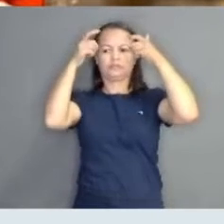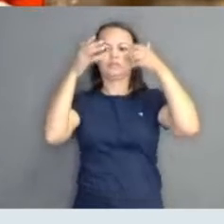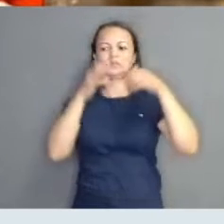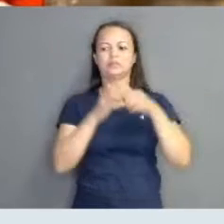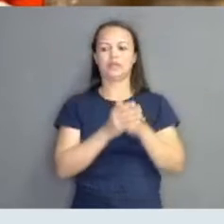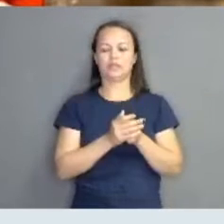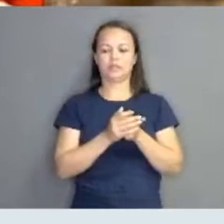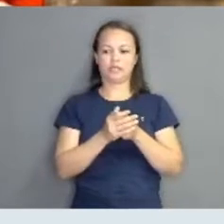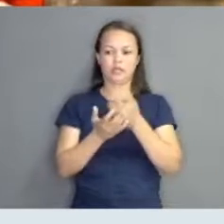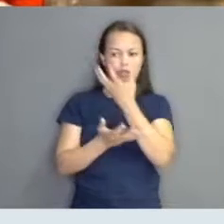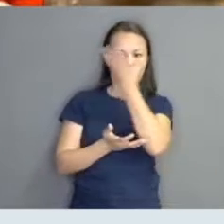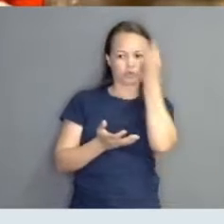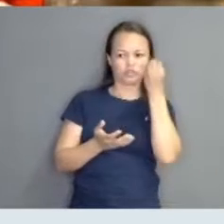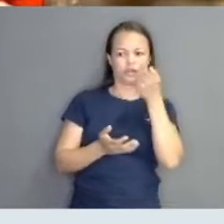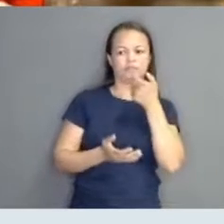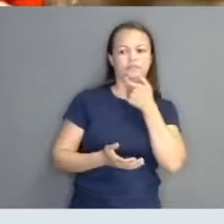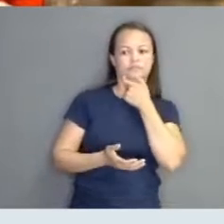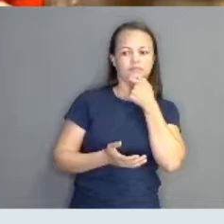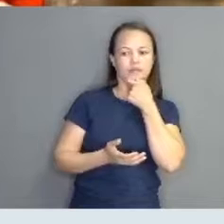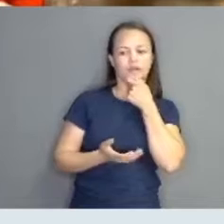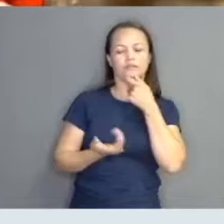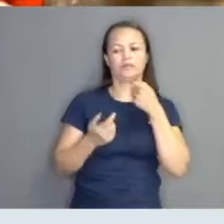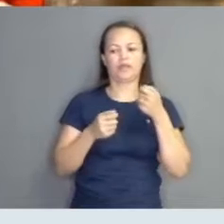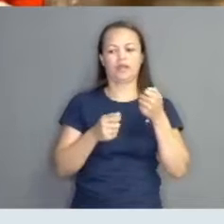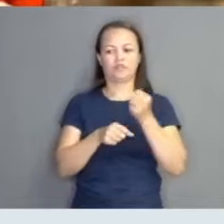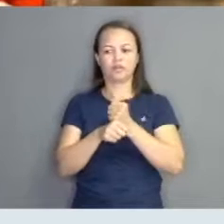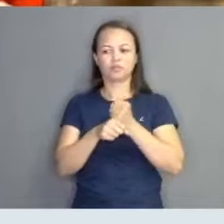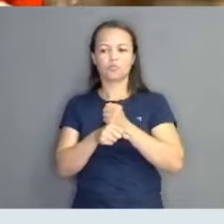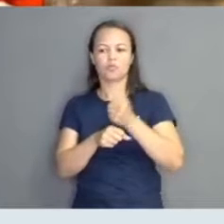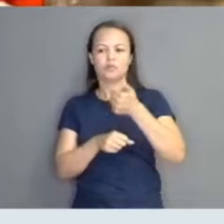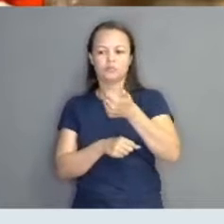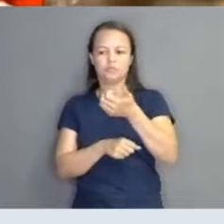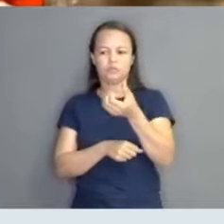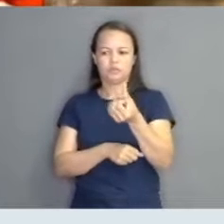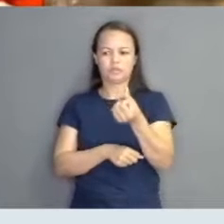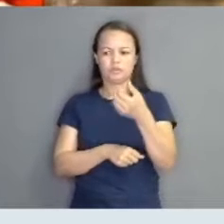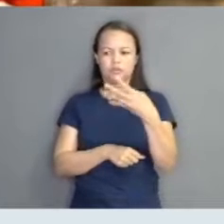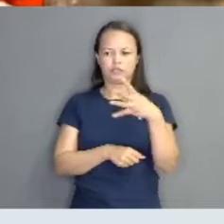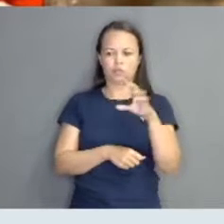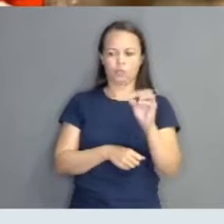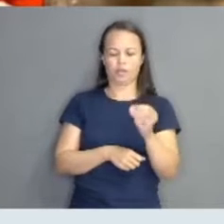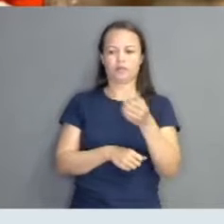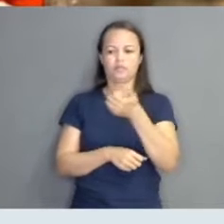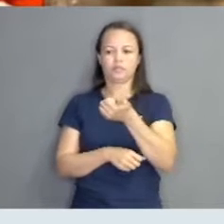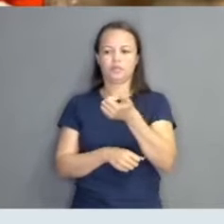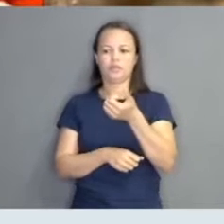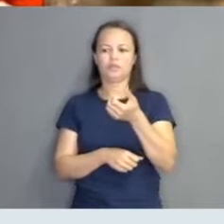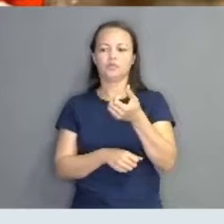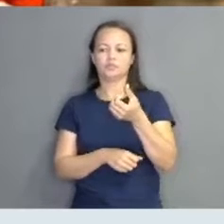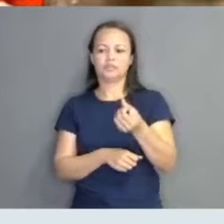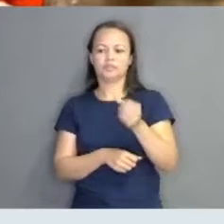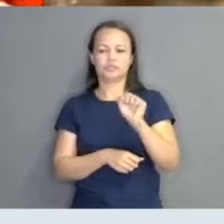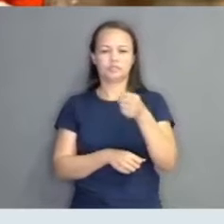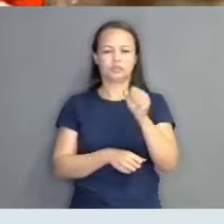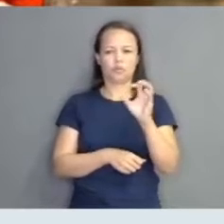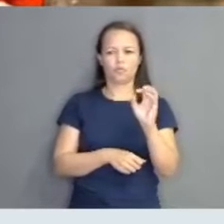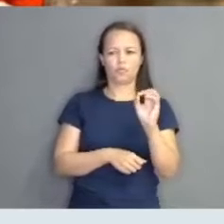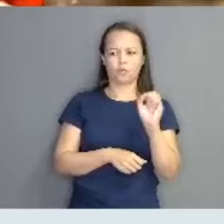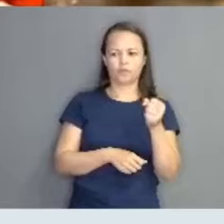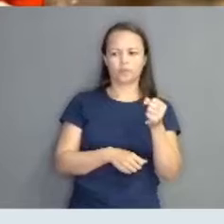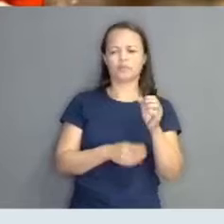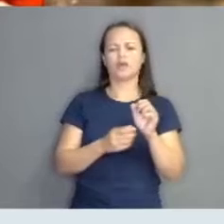disso. Essas revoluções marcaram a ascensão da burguesia. Professor Flávio, o